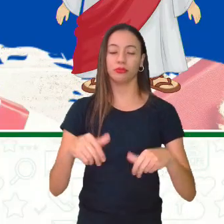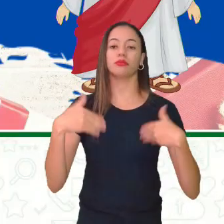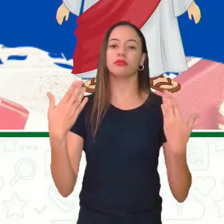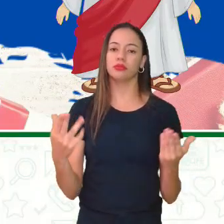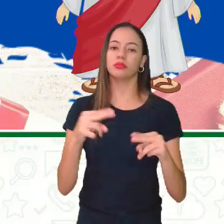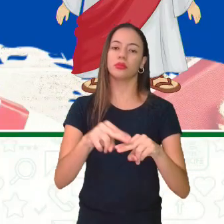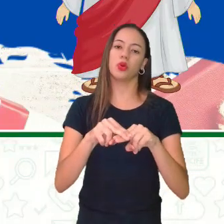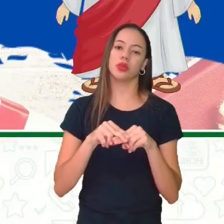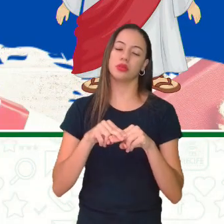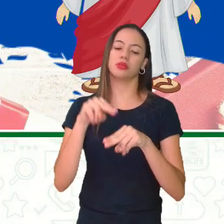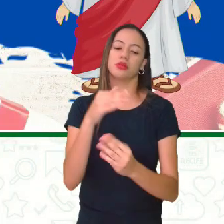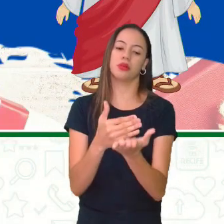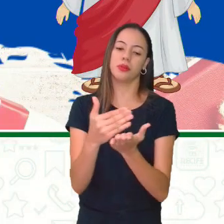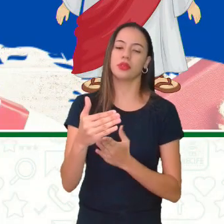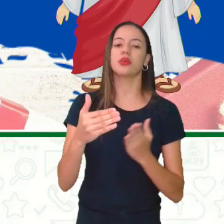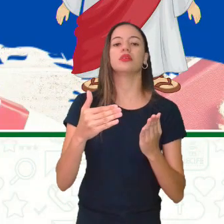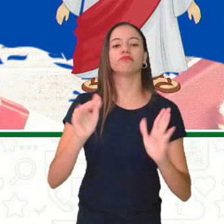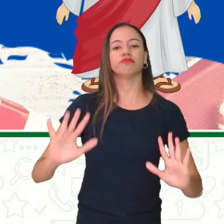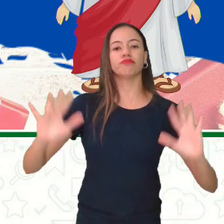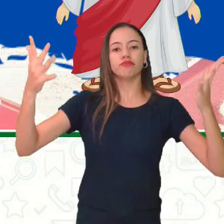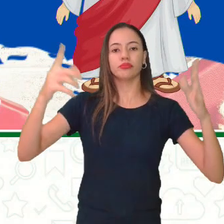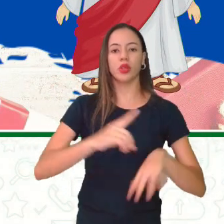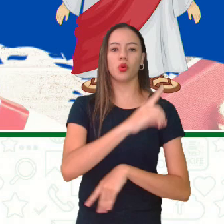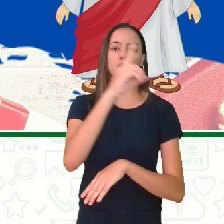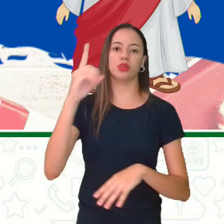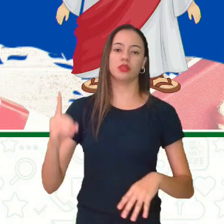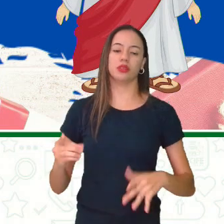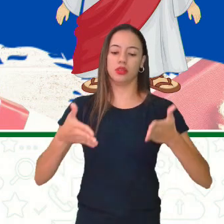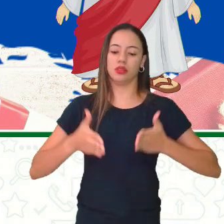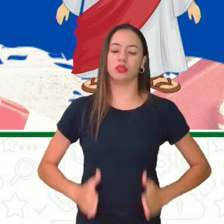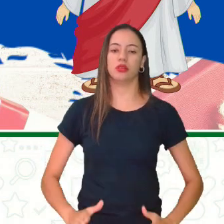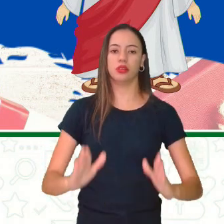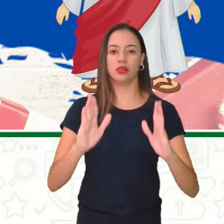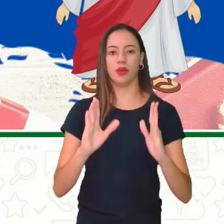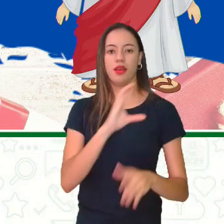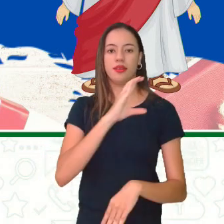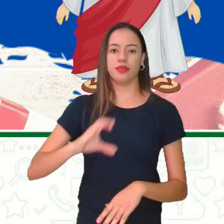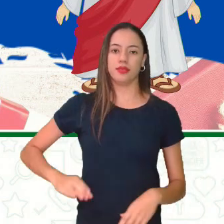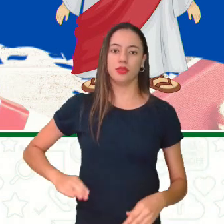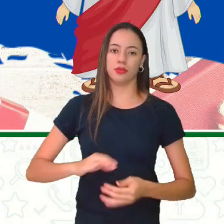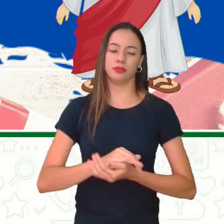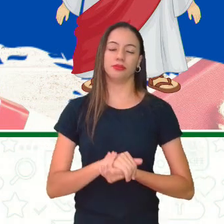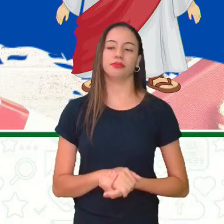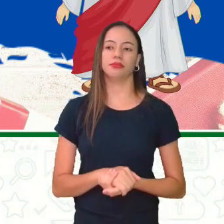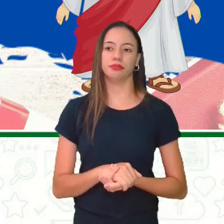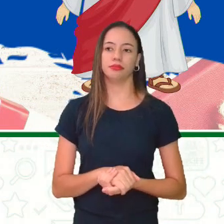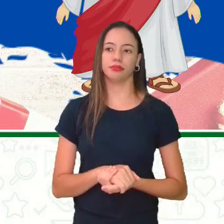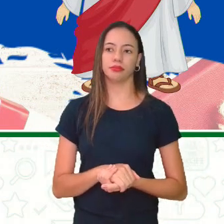passou a comemorar a data, né, de nascimento de Cristo, né? Então,